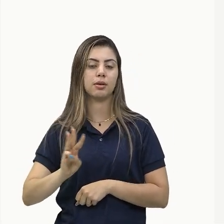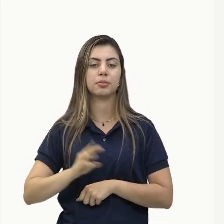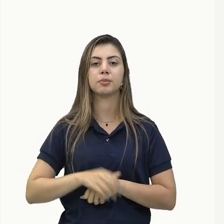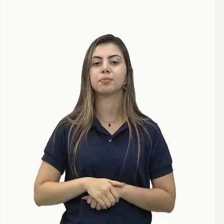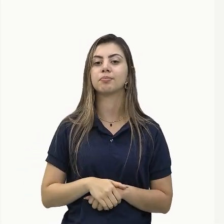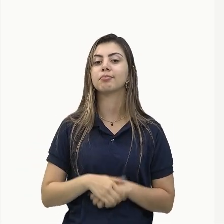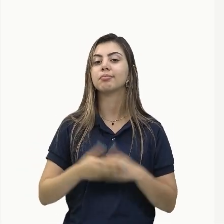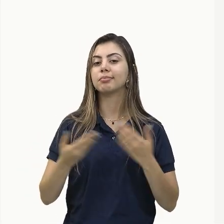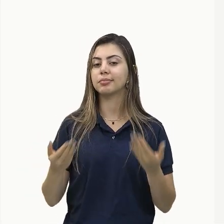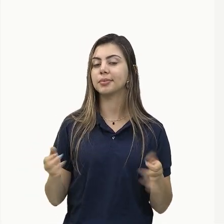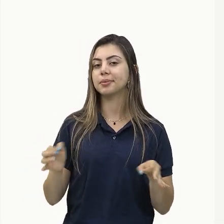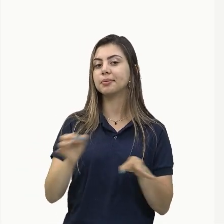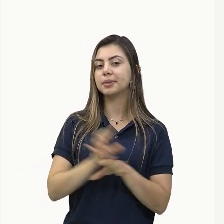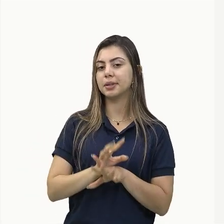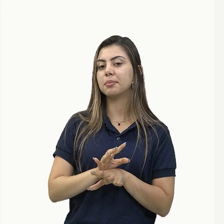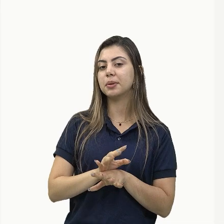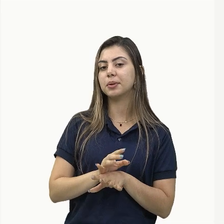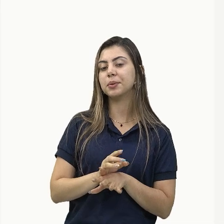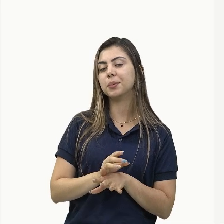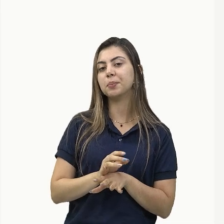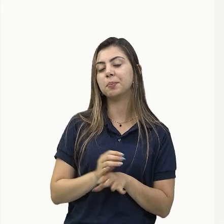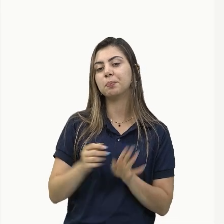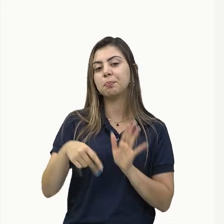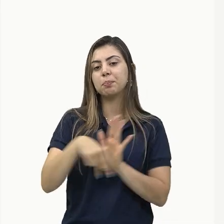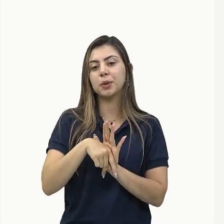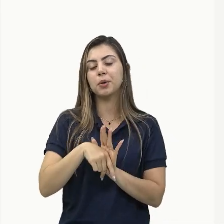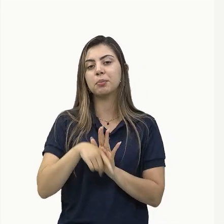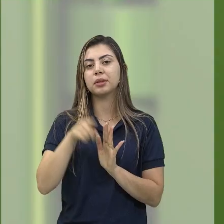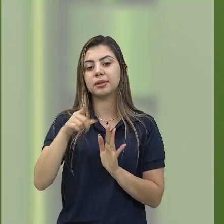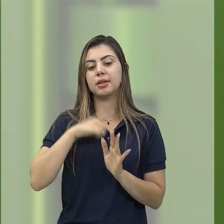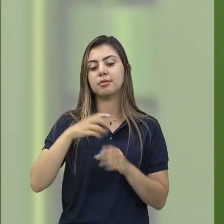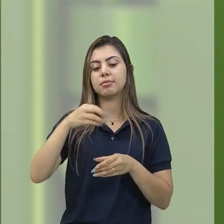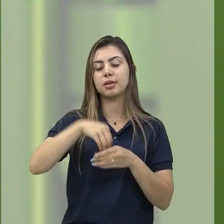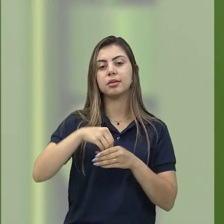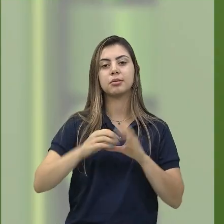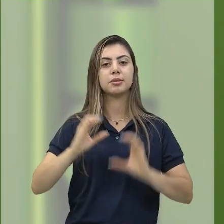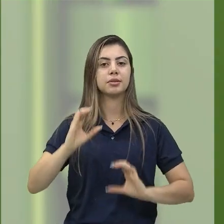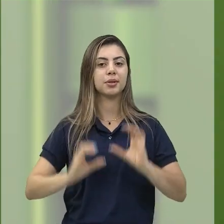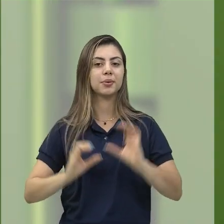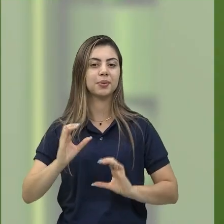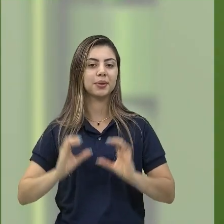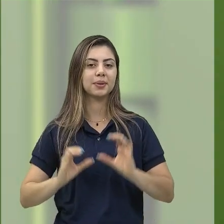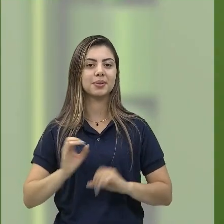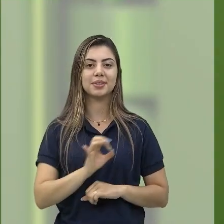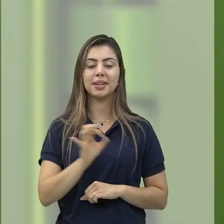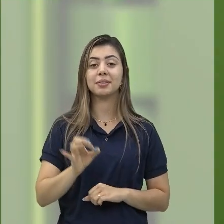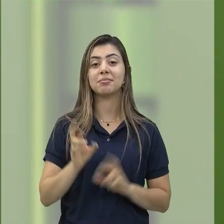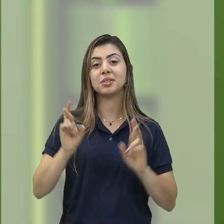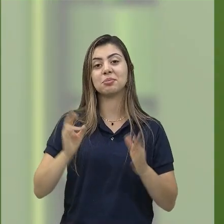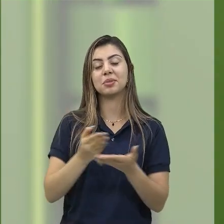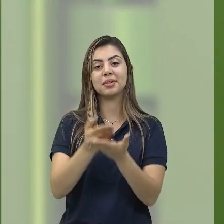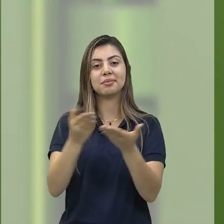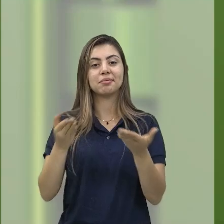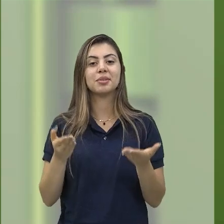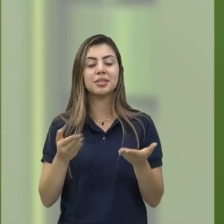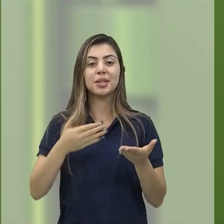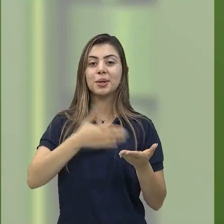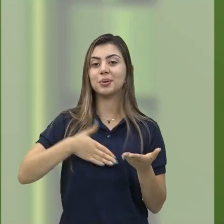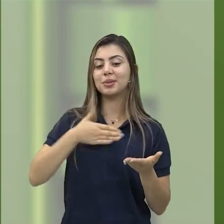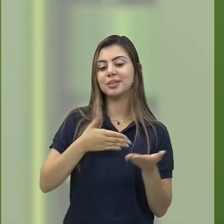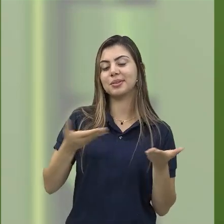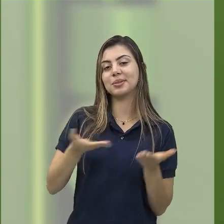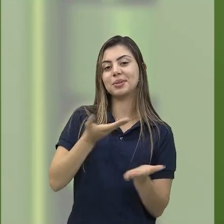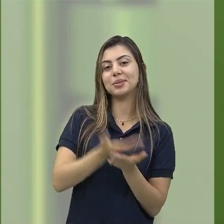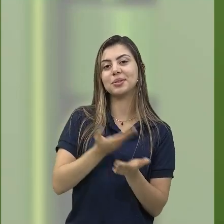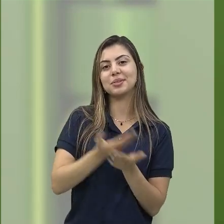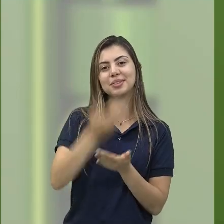watts. Portanto, aí está a potência dissipada pelo circuito. Muito bem, pessoal. Eu espero que vocês tenham gostado da aula,